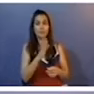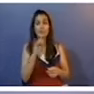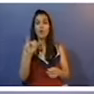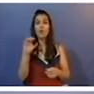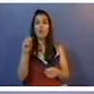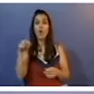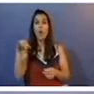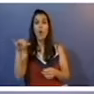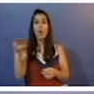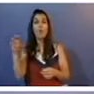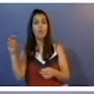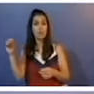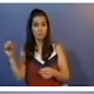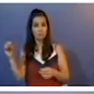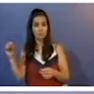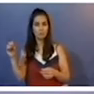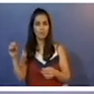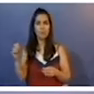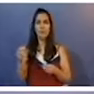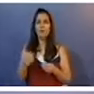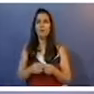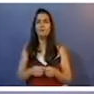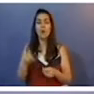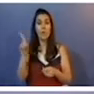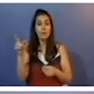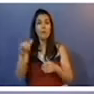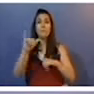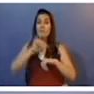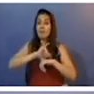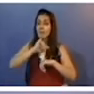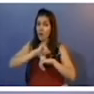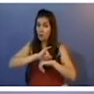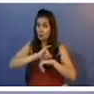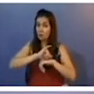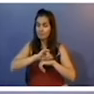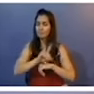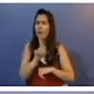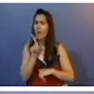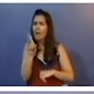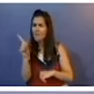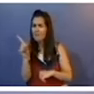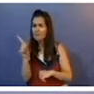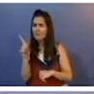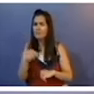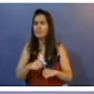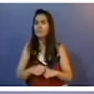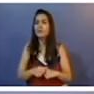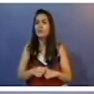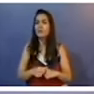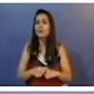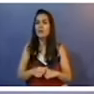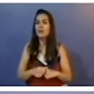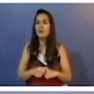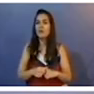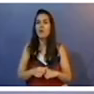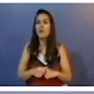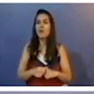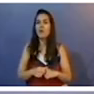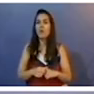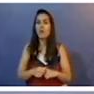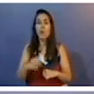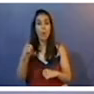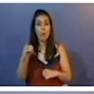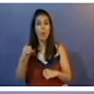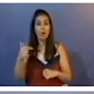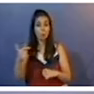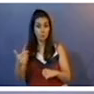ligados aos átomos dos grupos metais. Nesses átomos, o oxigênio, assim como no outro, ele